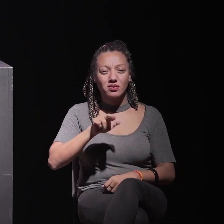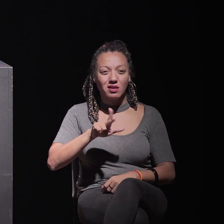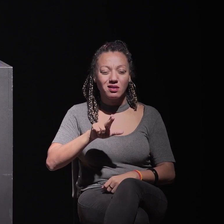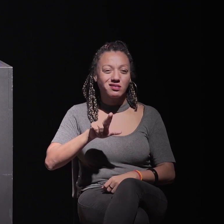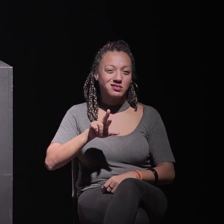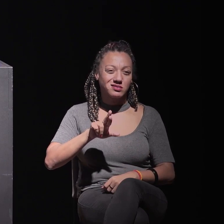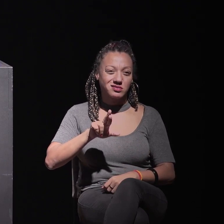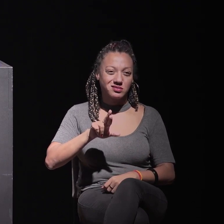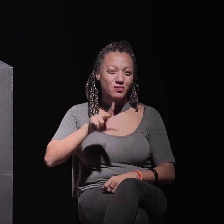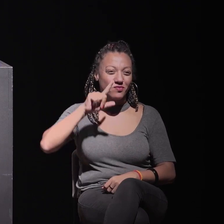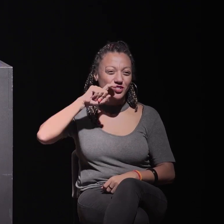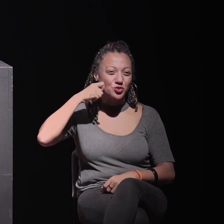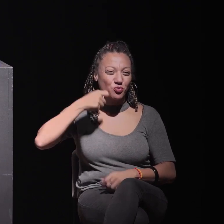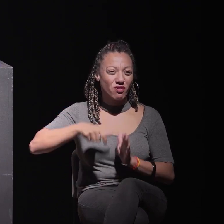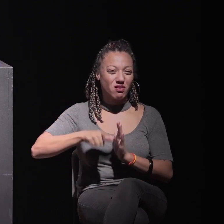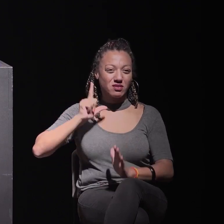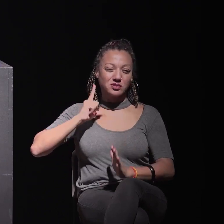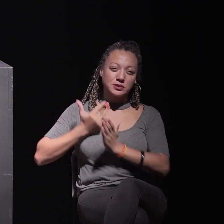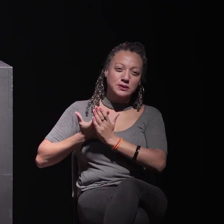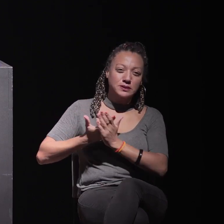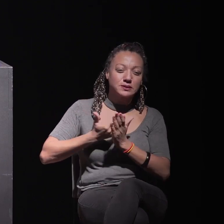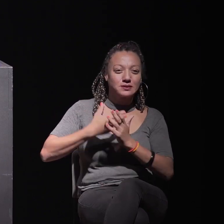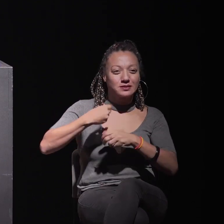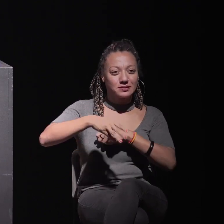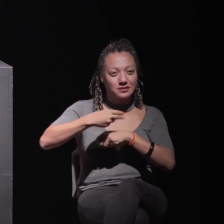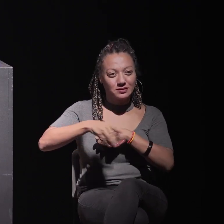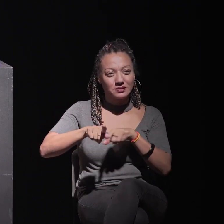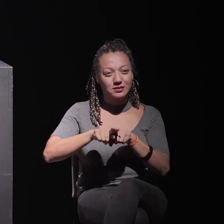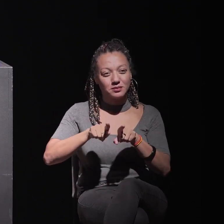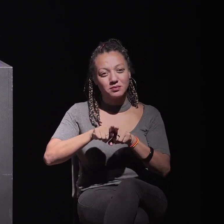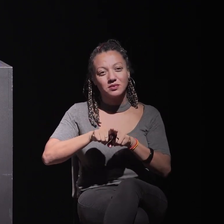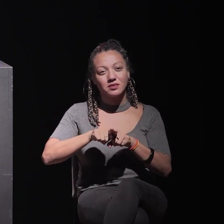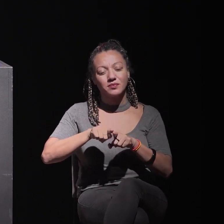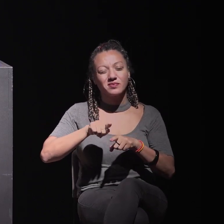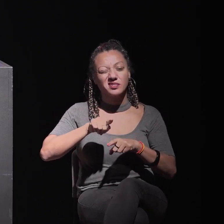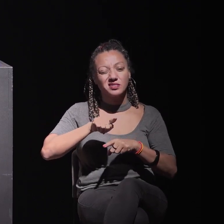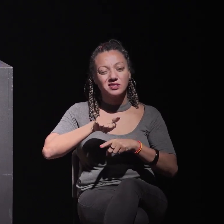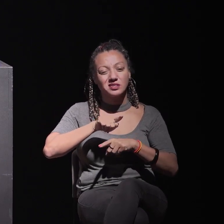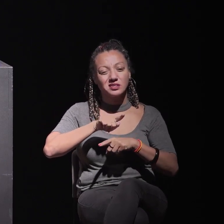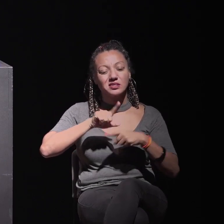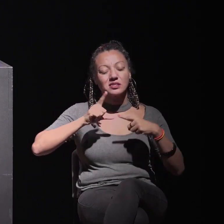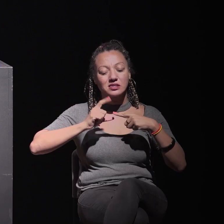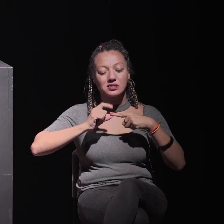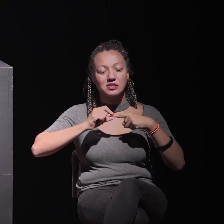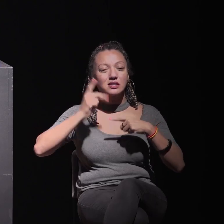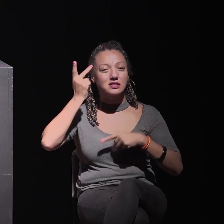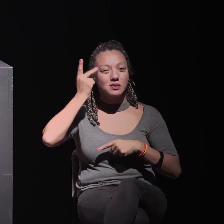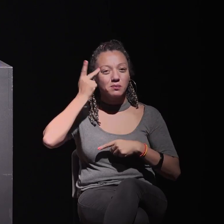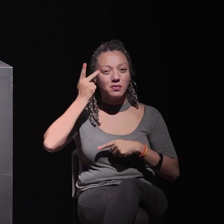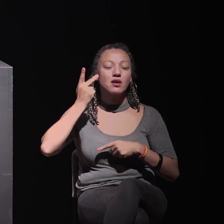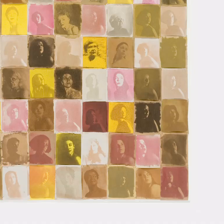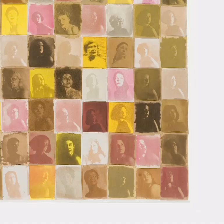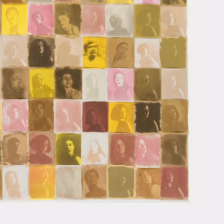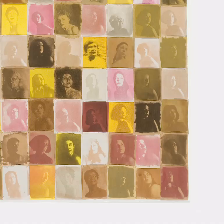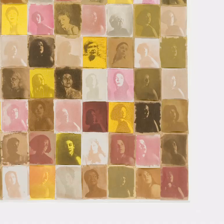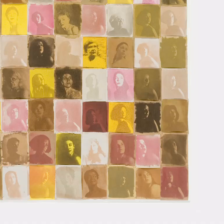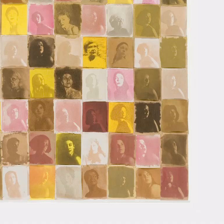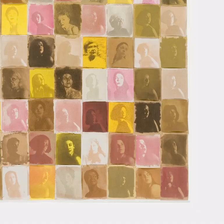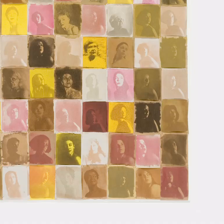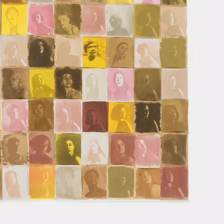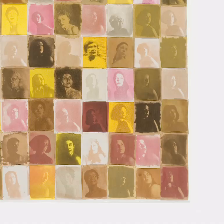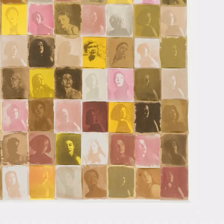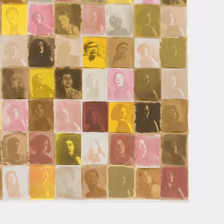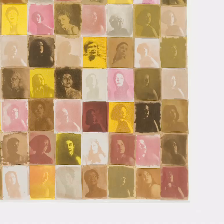pré-vestibular. Atualmente, ela trabalha junto ao Senac São Paulo como docente na área de desenvolvimento social, além de